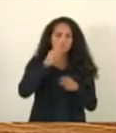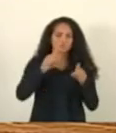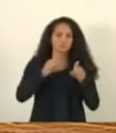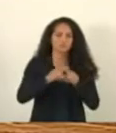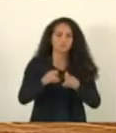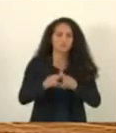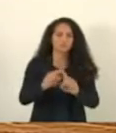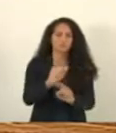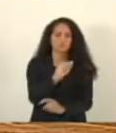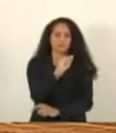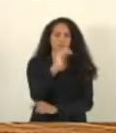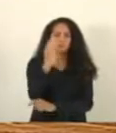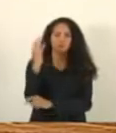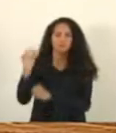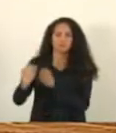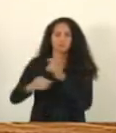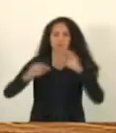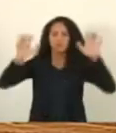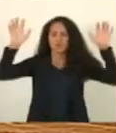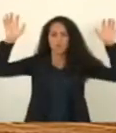desastres naturais,